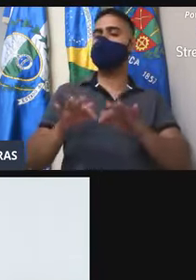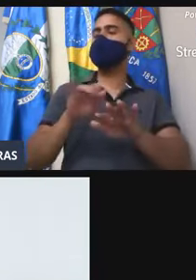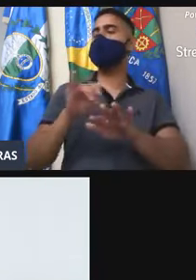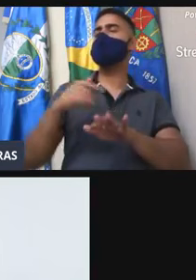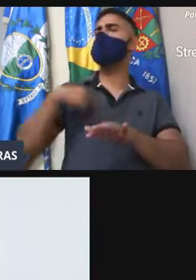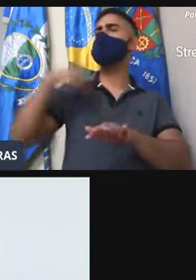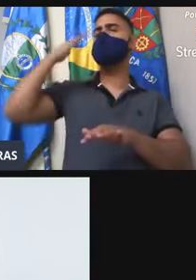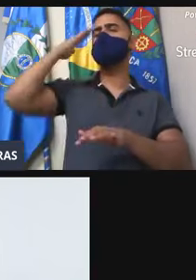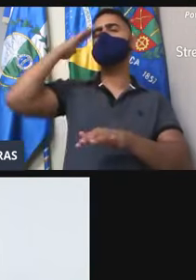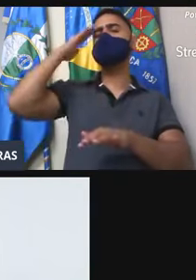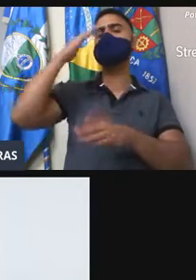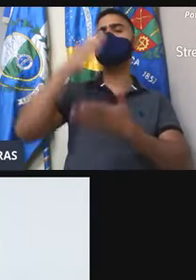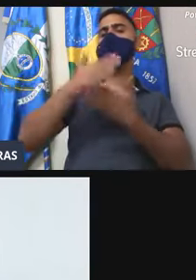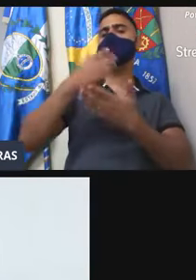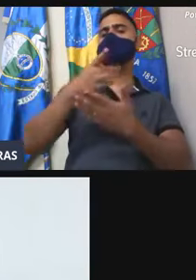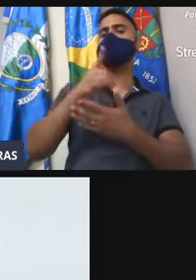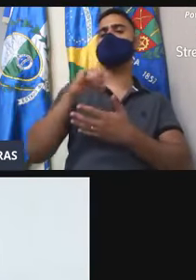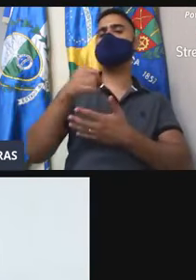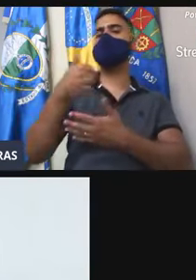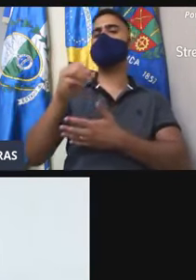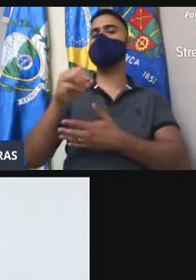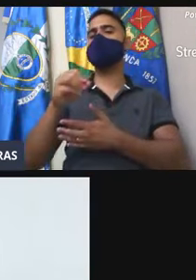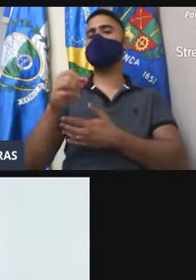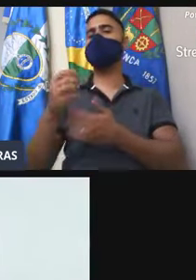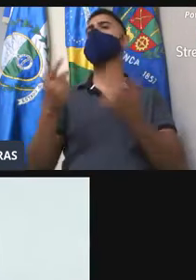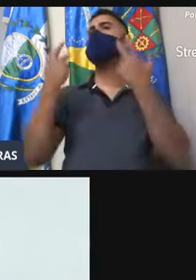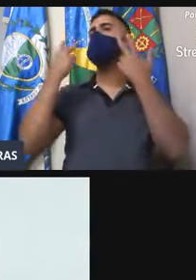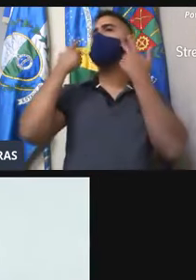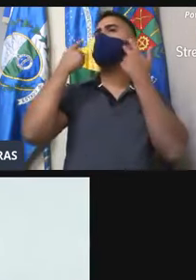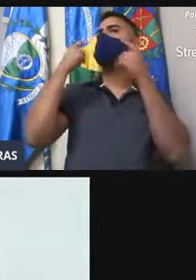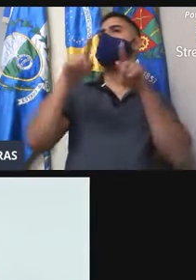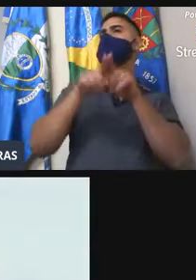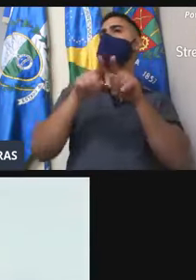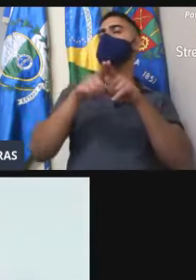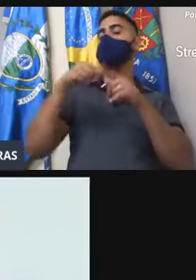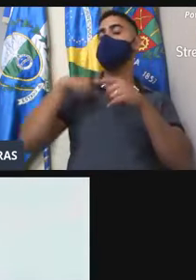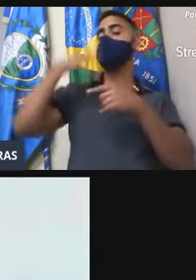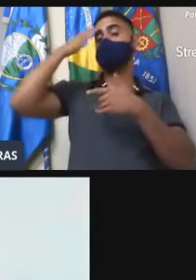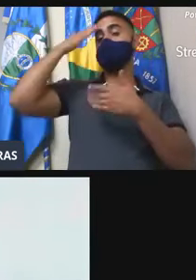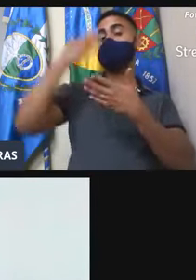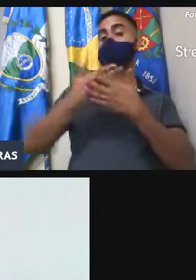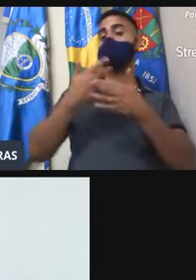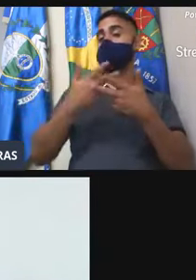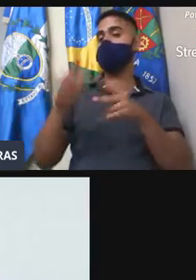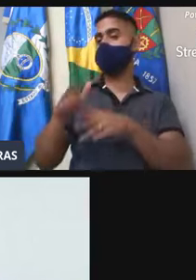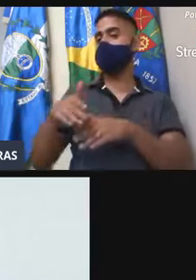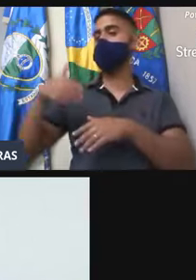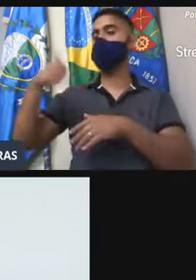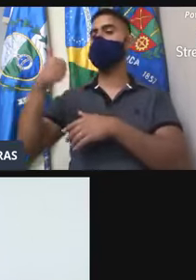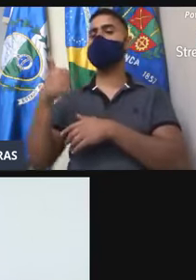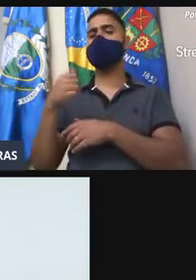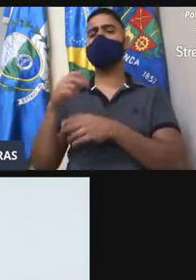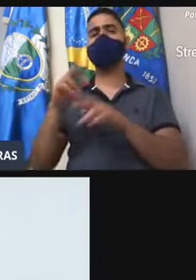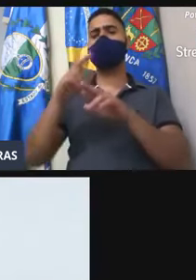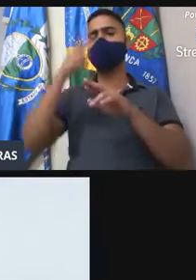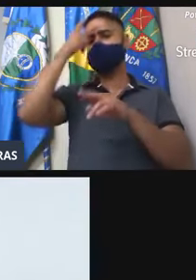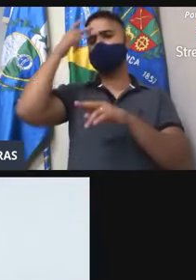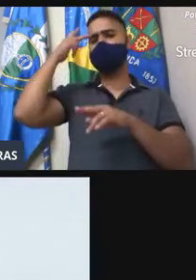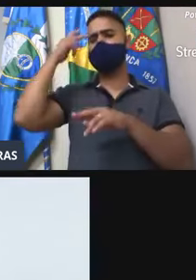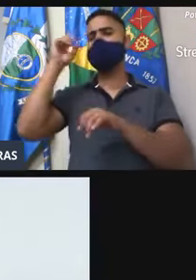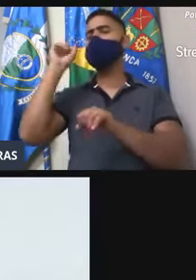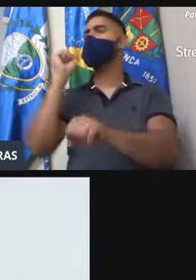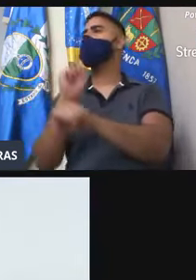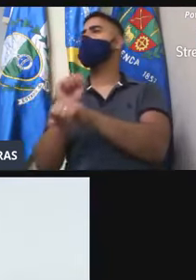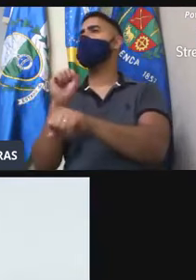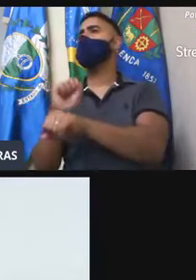engano, a partir do dia 10 agora volta mais normal ainda, então acredito que as coisas vão melhorar para muitas pessoas que estão esperando